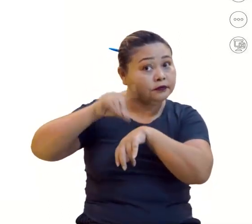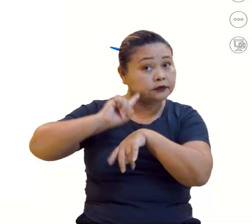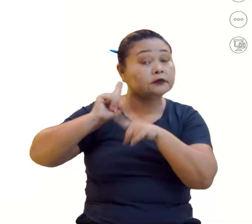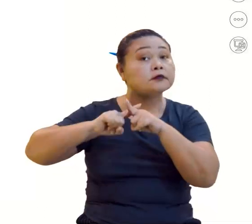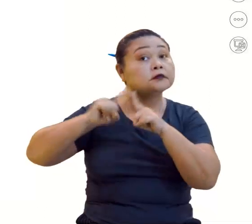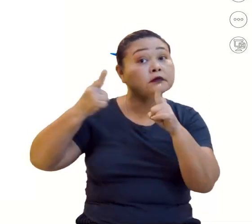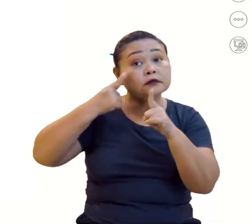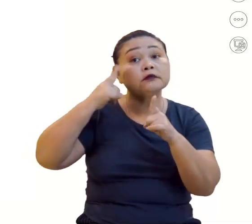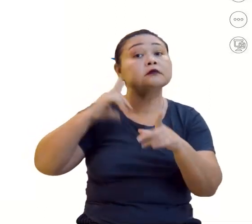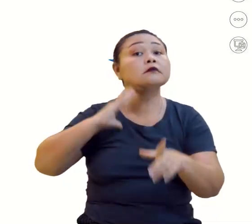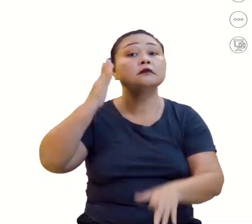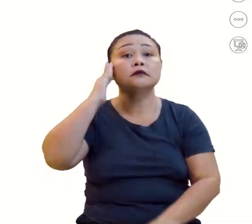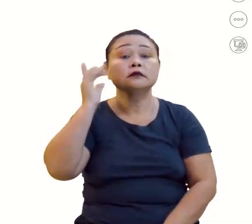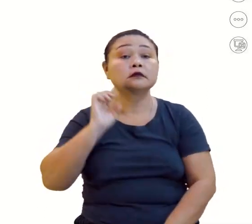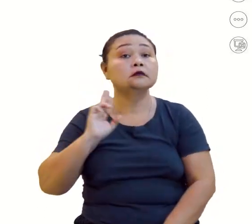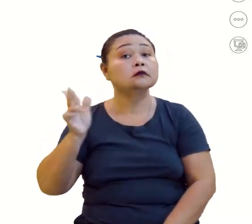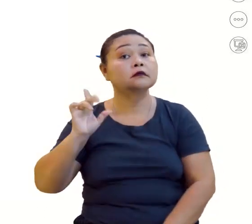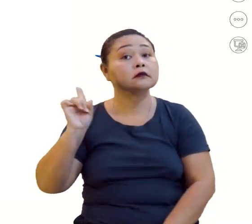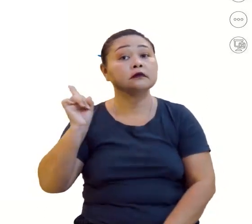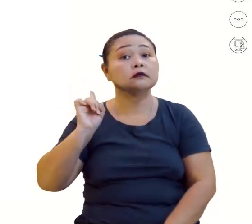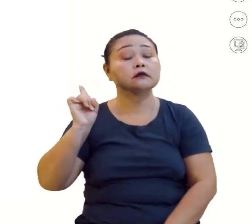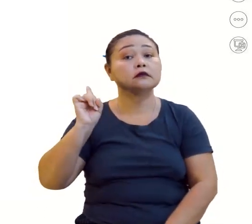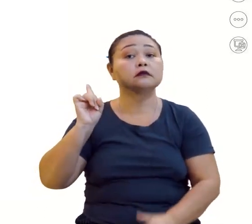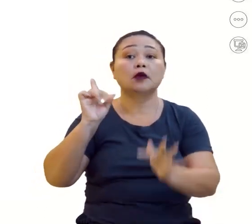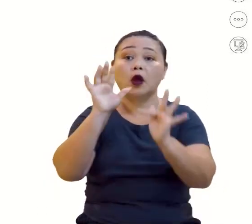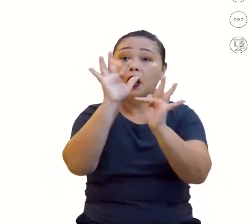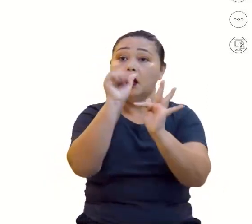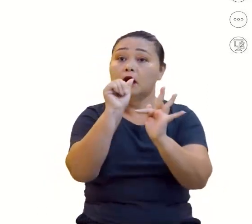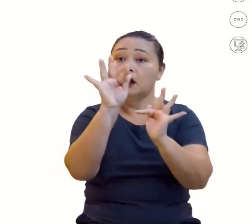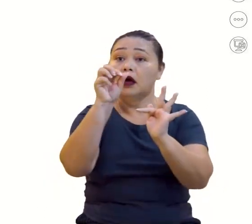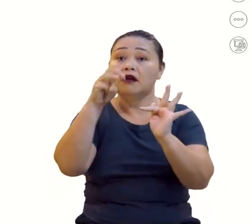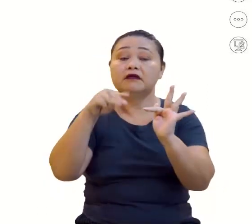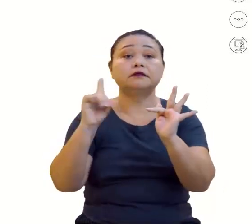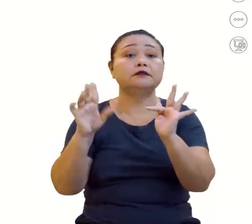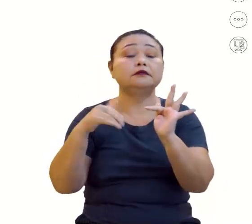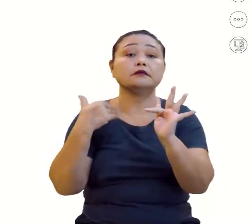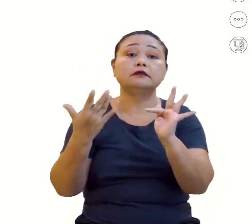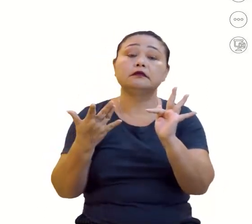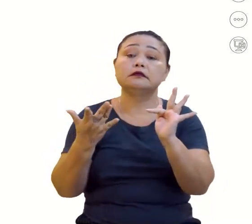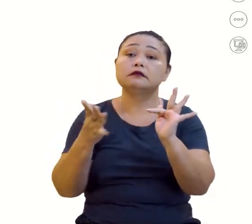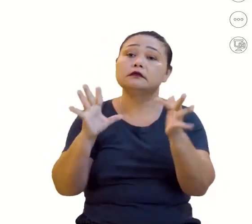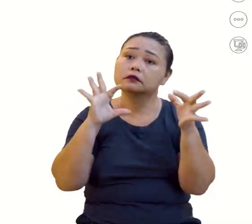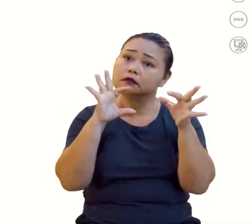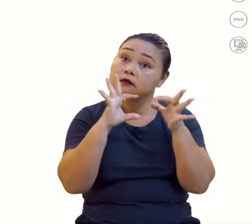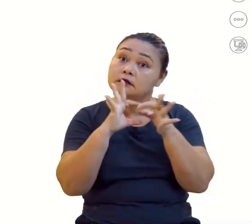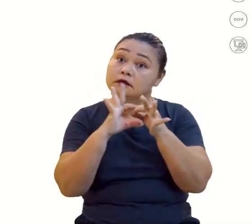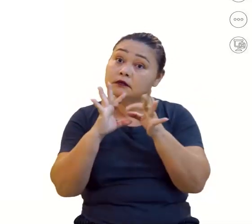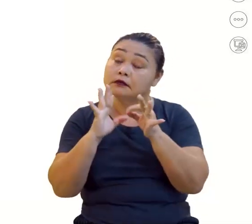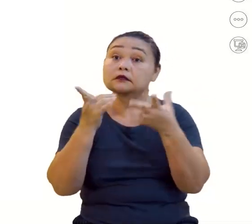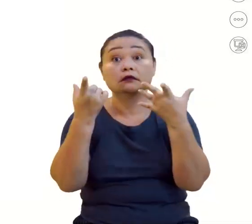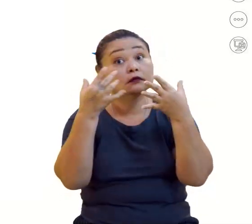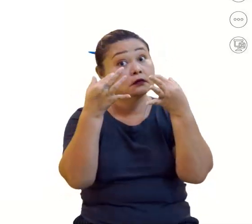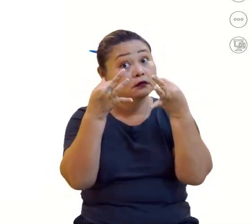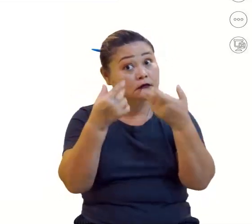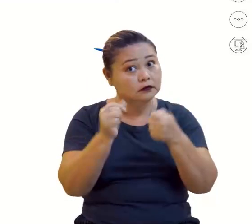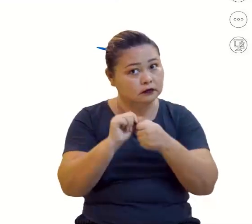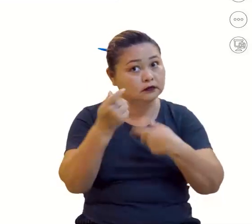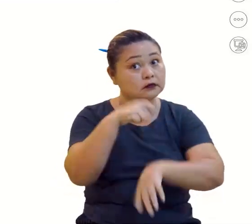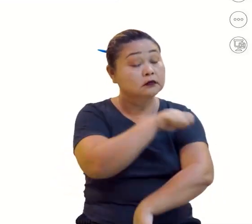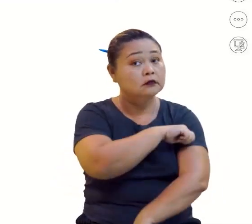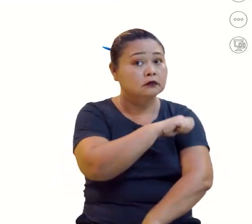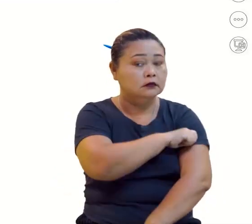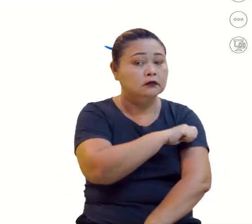a gente entender que não é aquele da função afim. Até porque, assim, olha só, pelo contexto, olha o detalhe do aluno que está